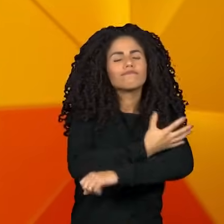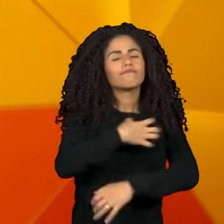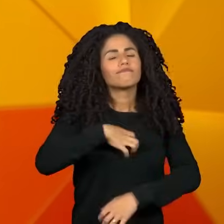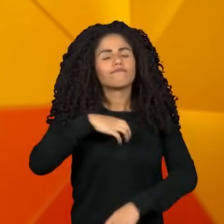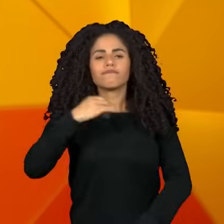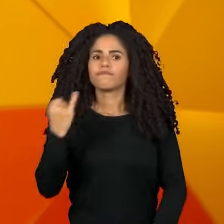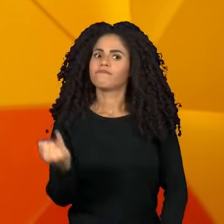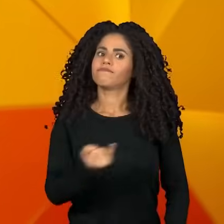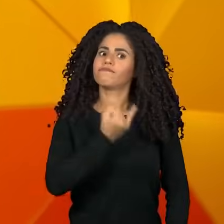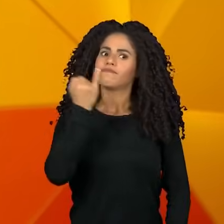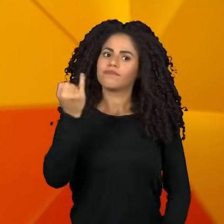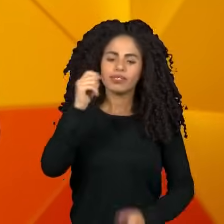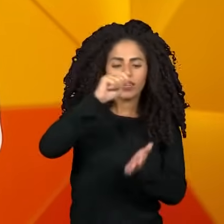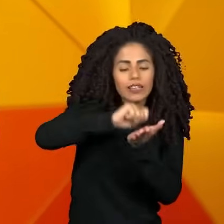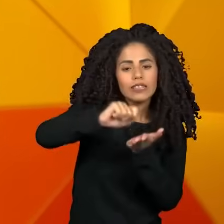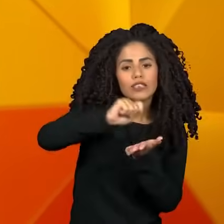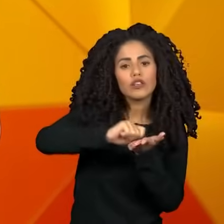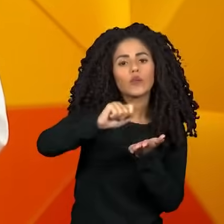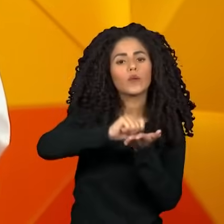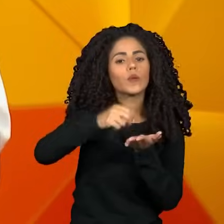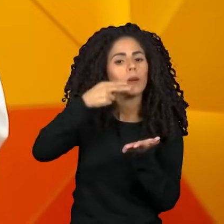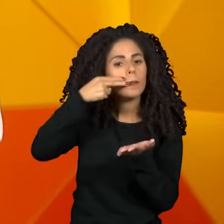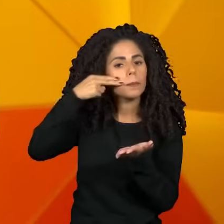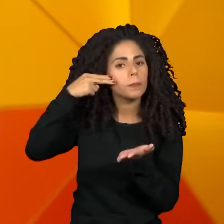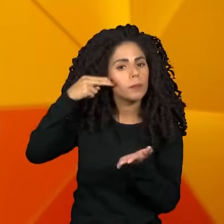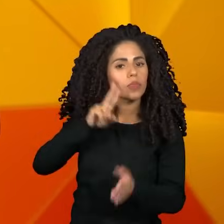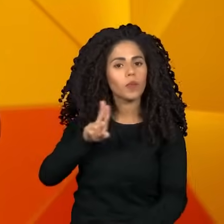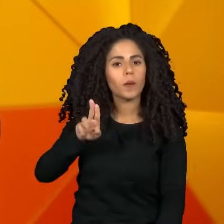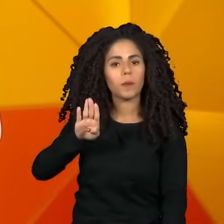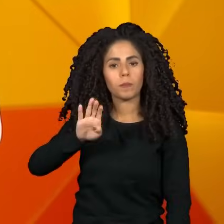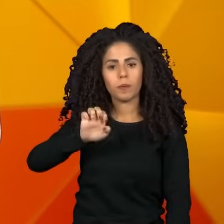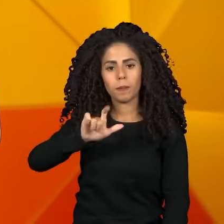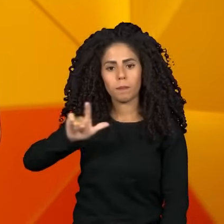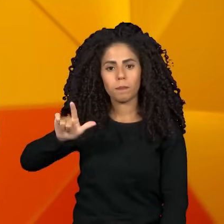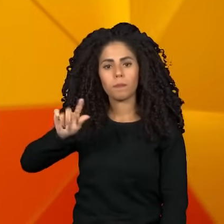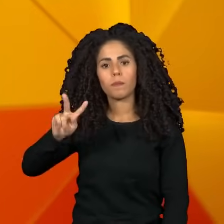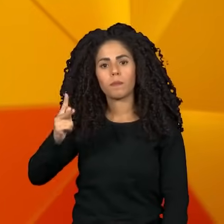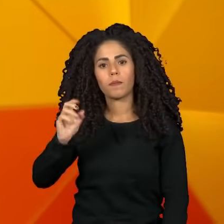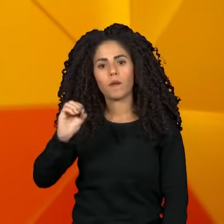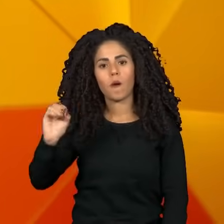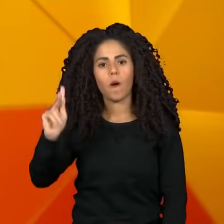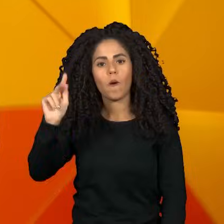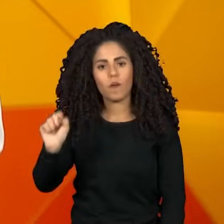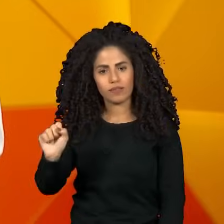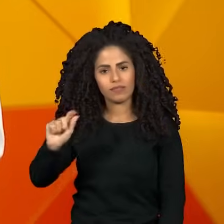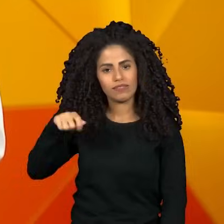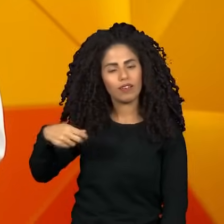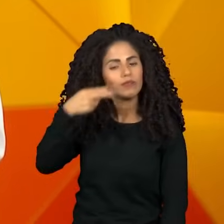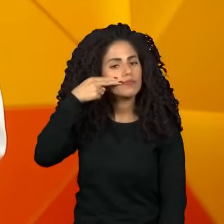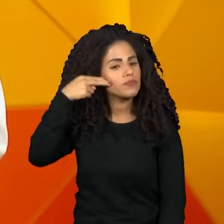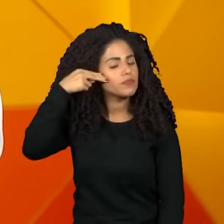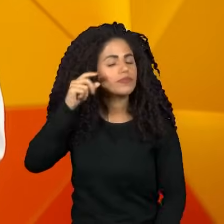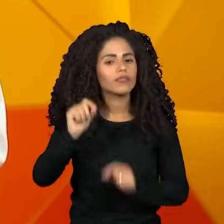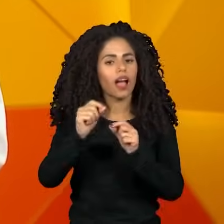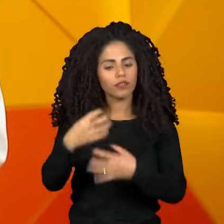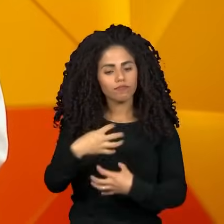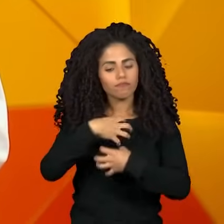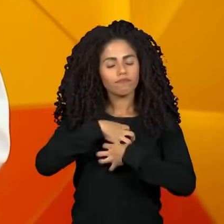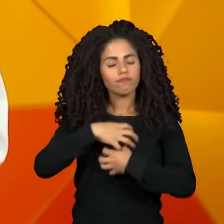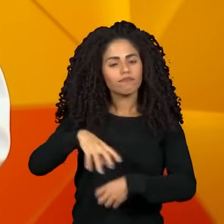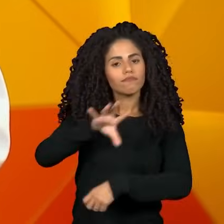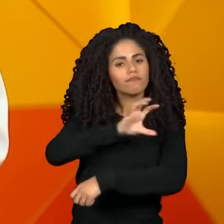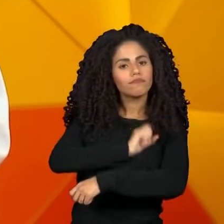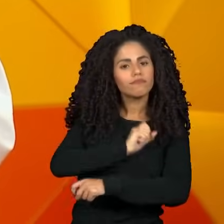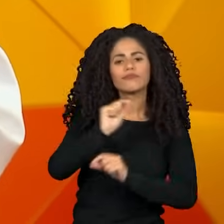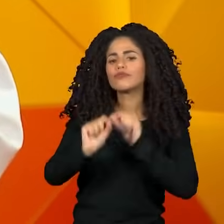humana e a escritora Bell Hooks ousou desafiar a crítica e colocar o amor na centralidade da vida. Para ela, falar